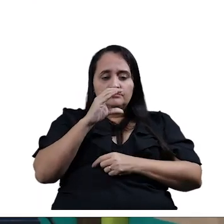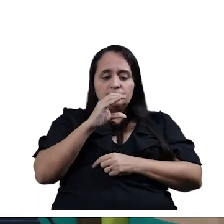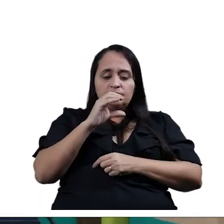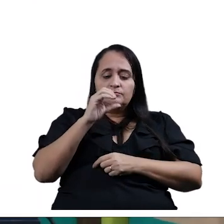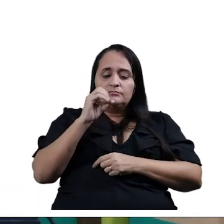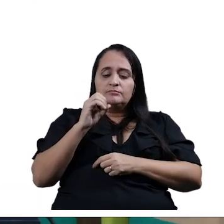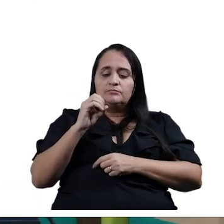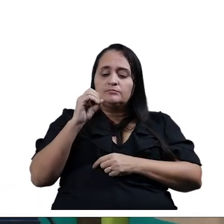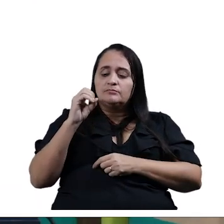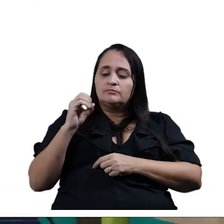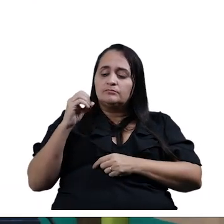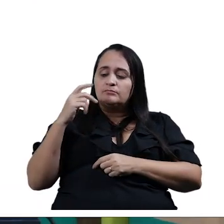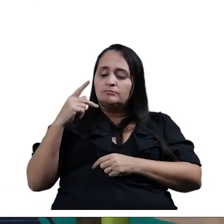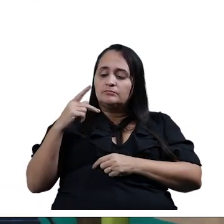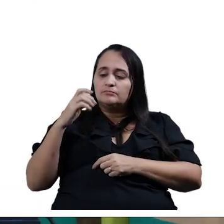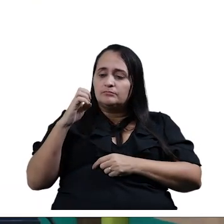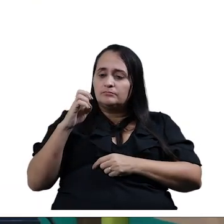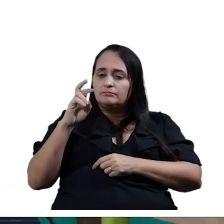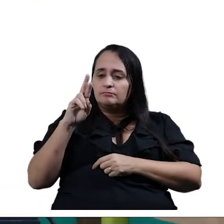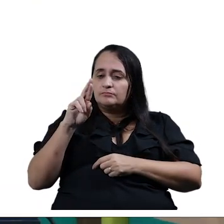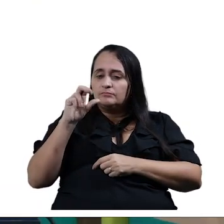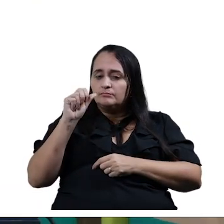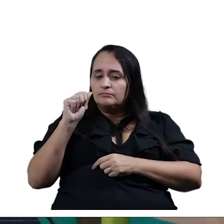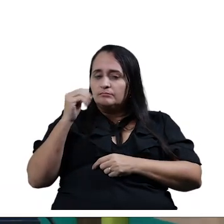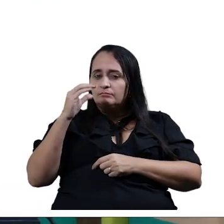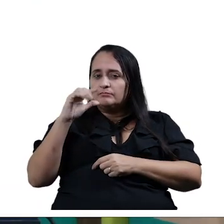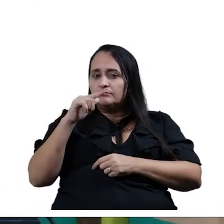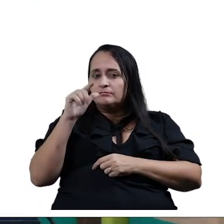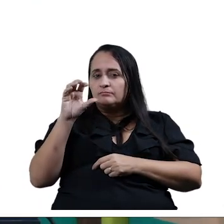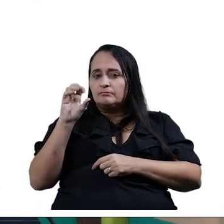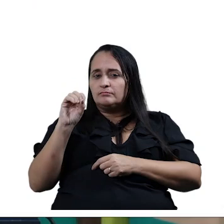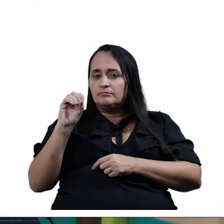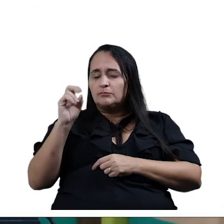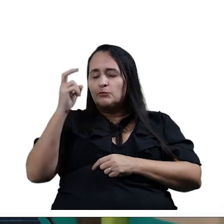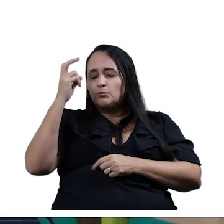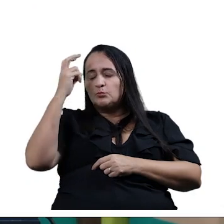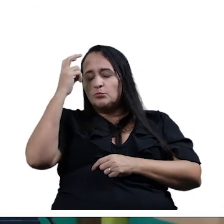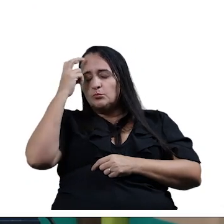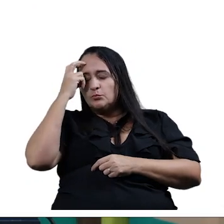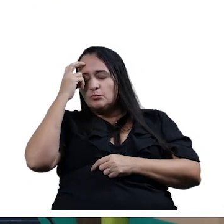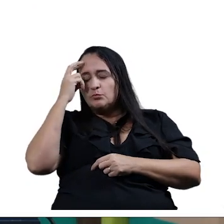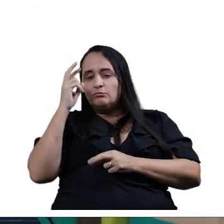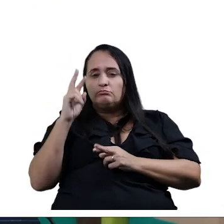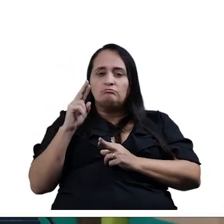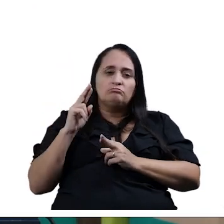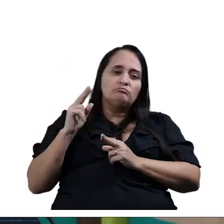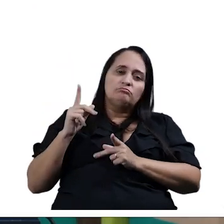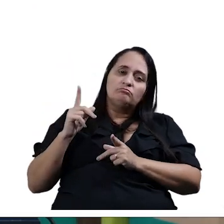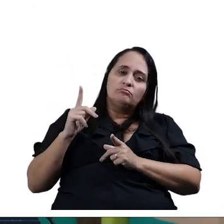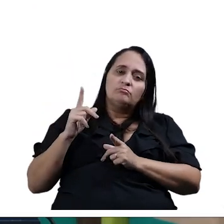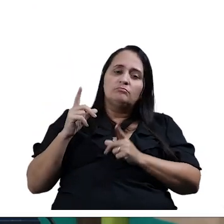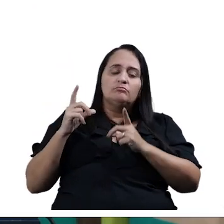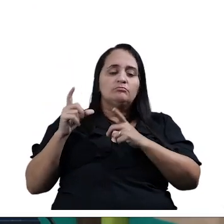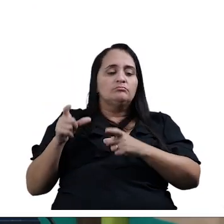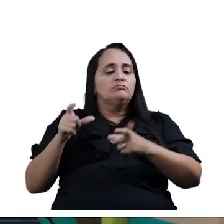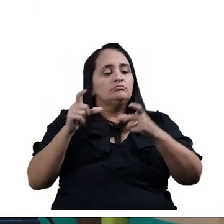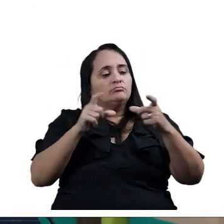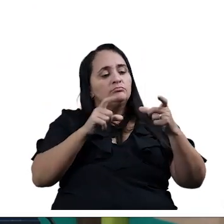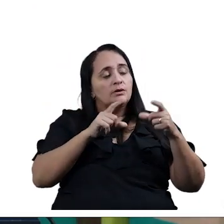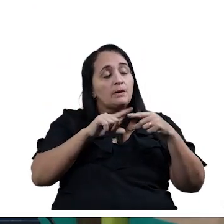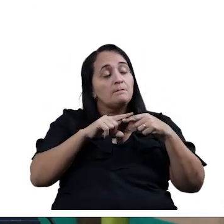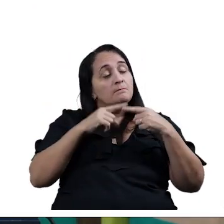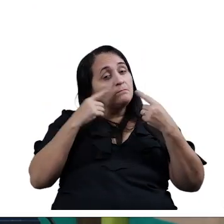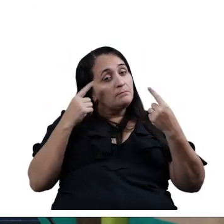de cultura, de locais do mundo, que elas têm um objetivo em comum. E aí